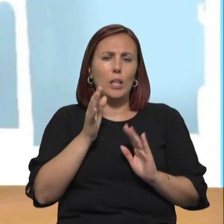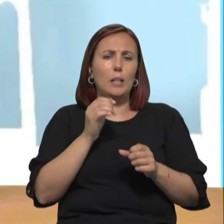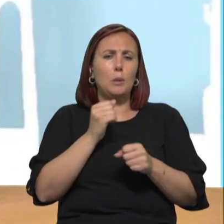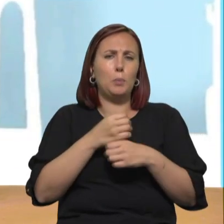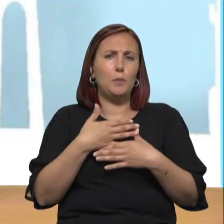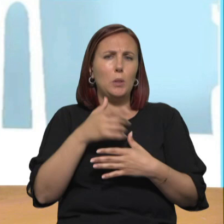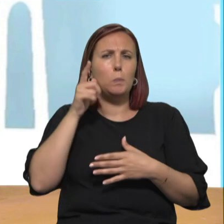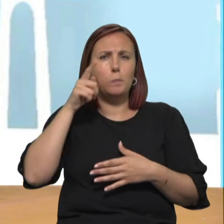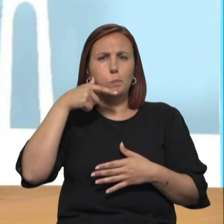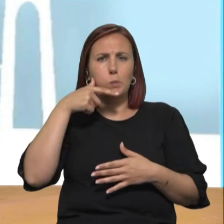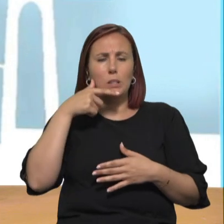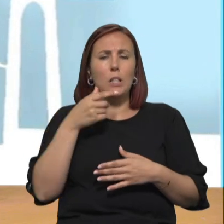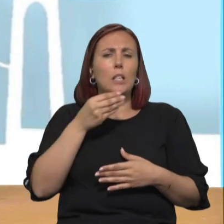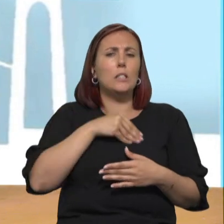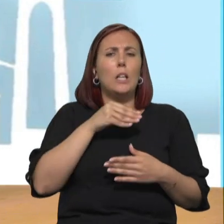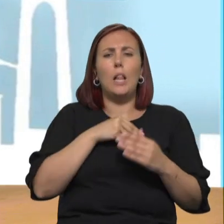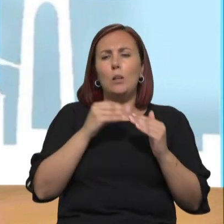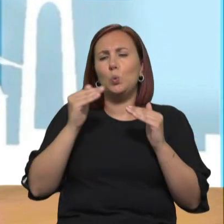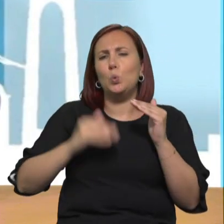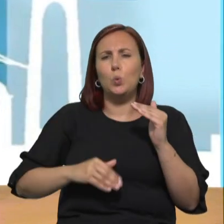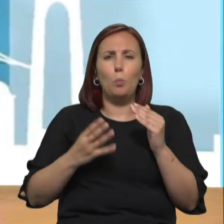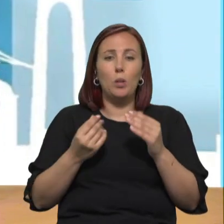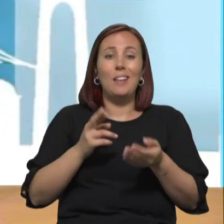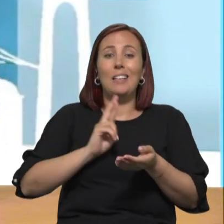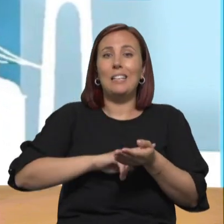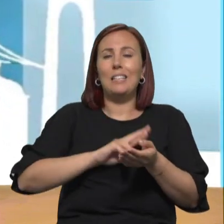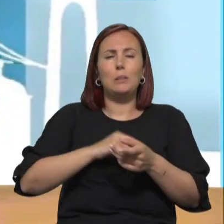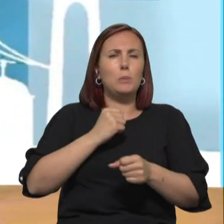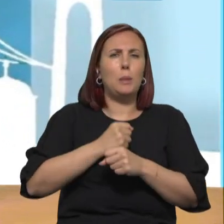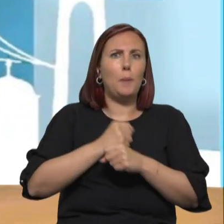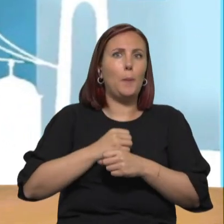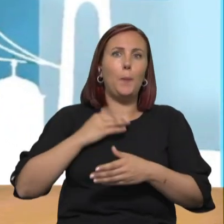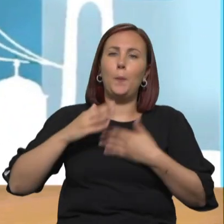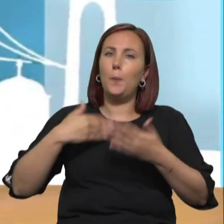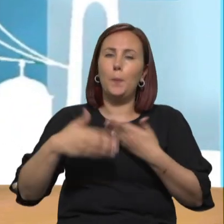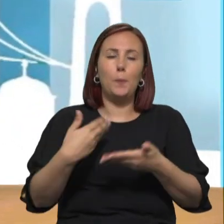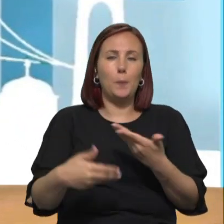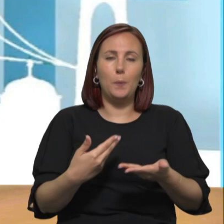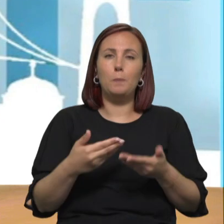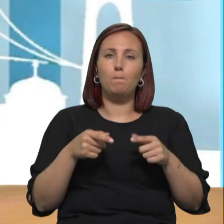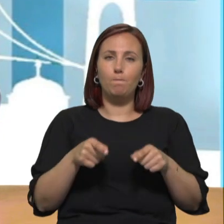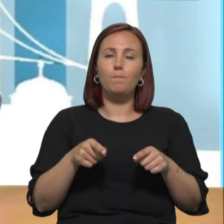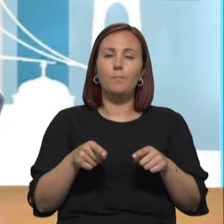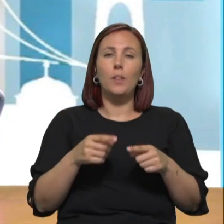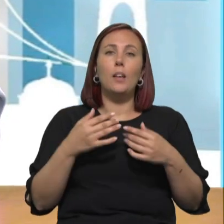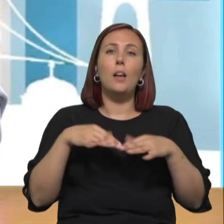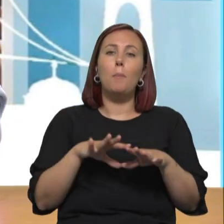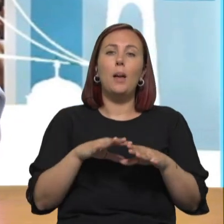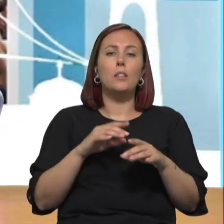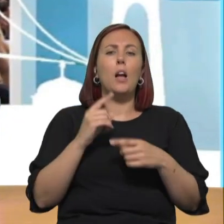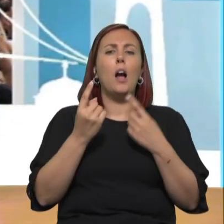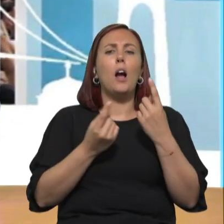que pratica salários muito baixos, com ritmos de trabalho muitíssimo acelerados, etc. Agora, há outro tipo de